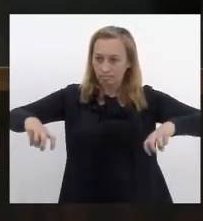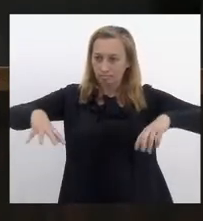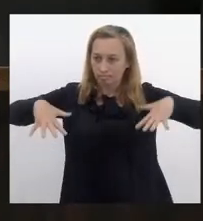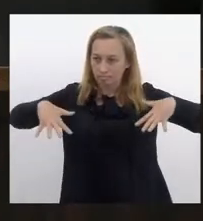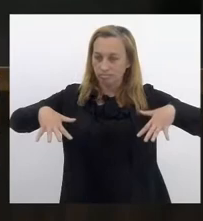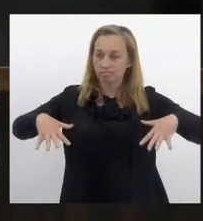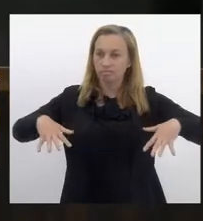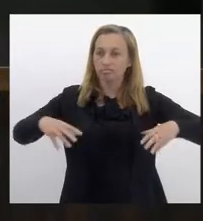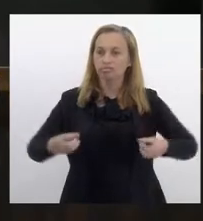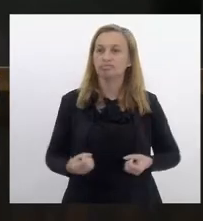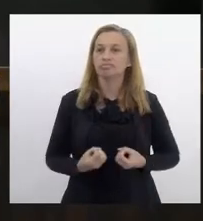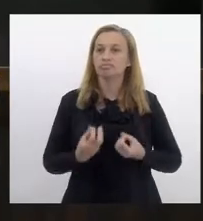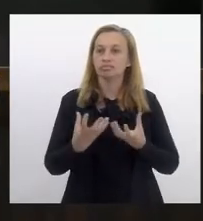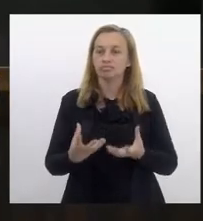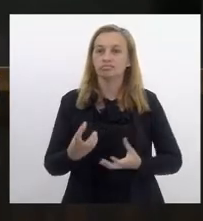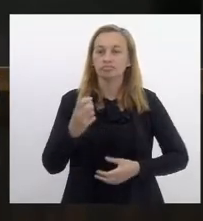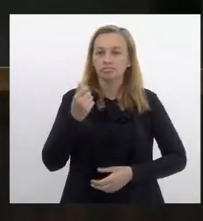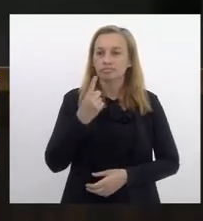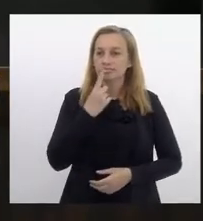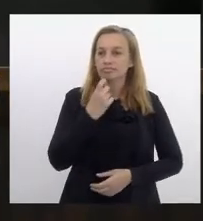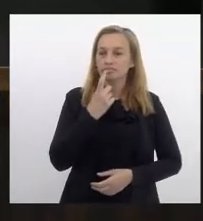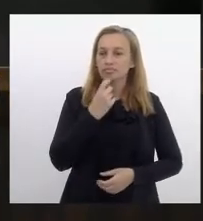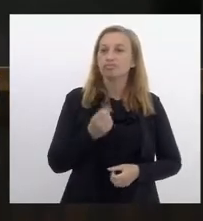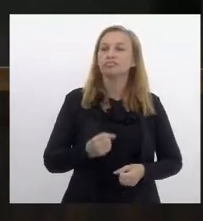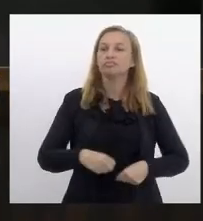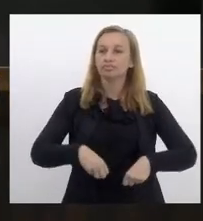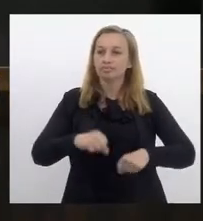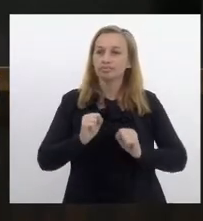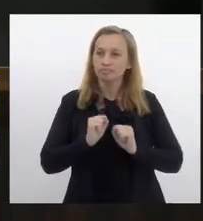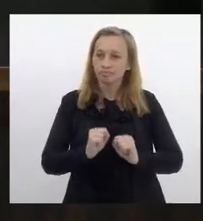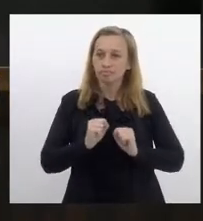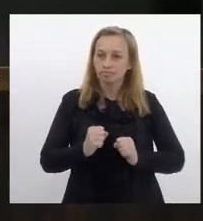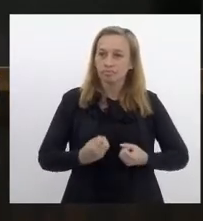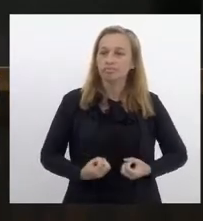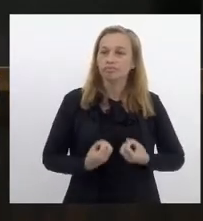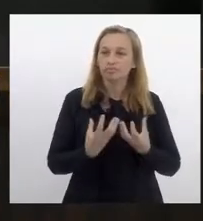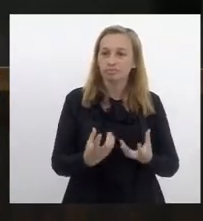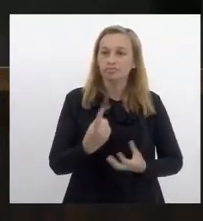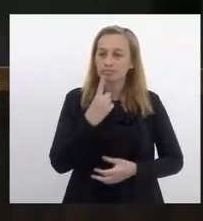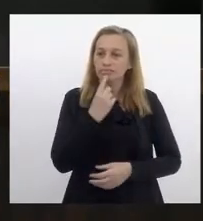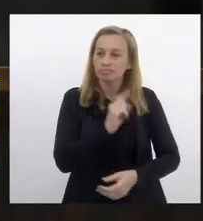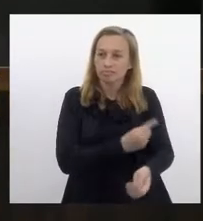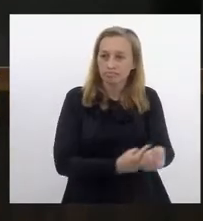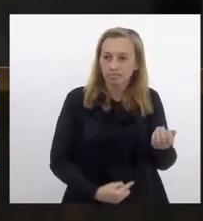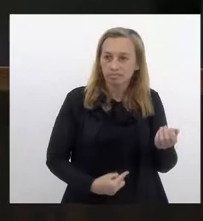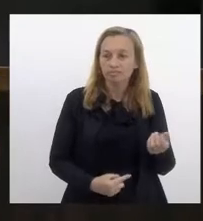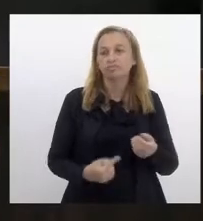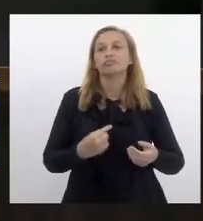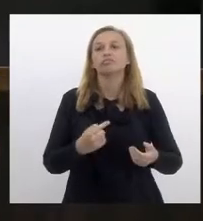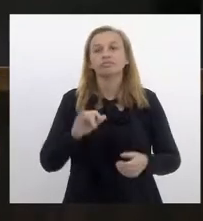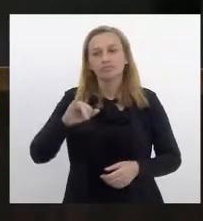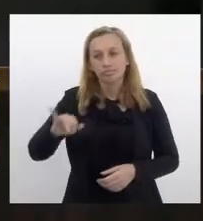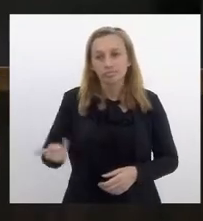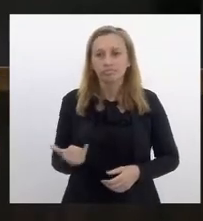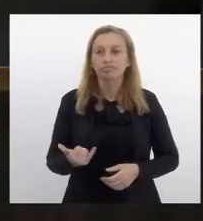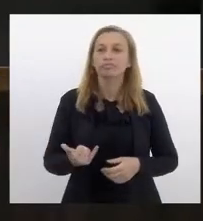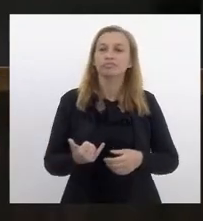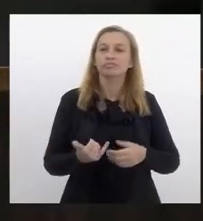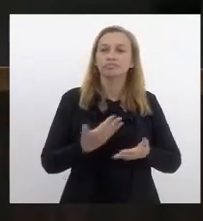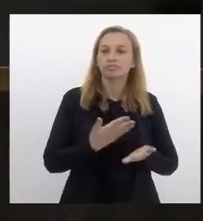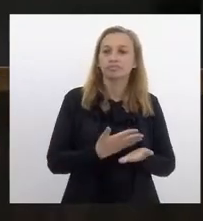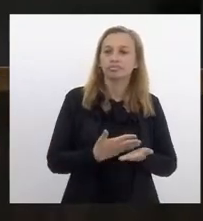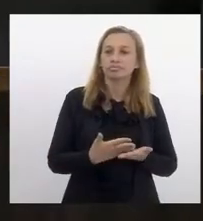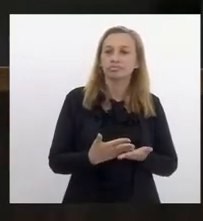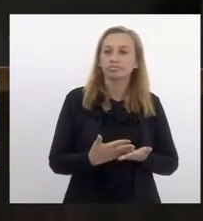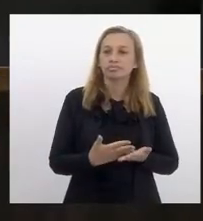campanha de doação de sangue, quem puder doar o sangue, aproveita e já acompanha os trabalhos pelas galerias, pela